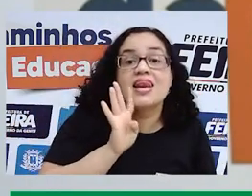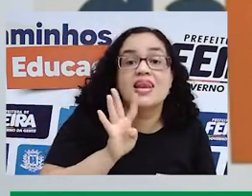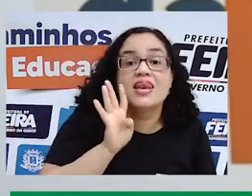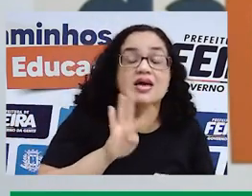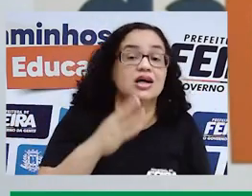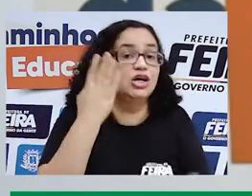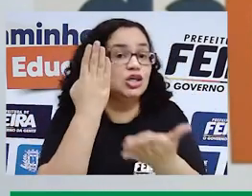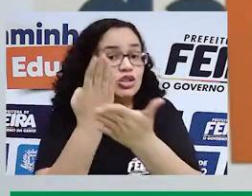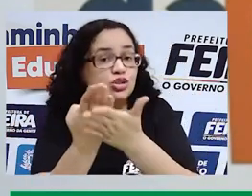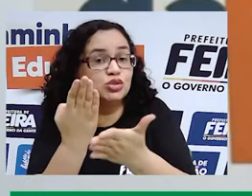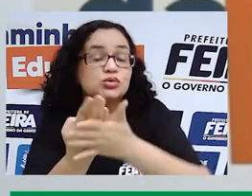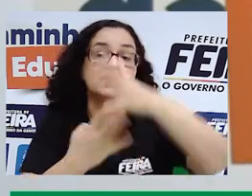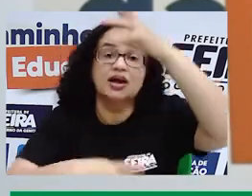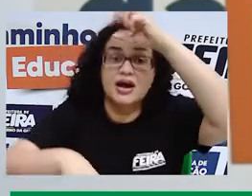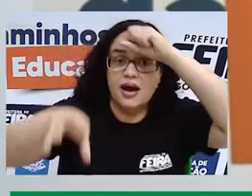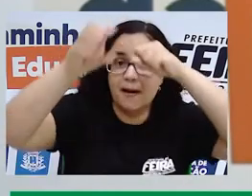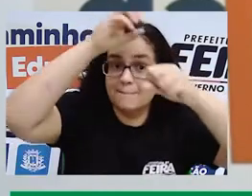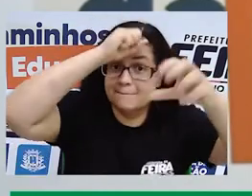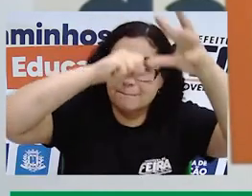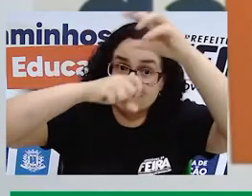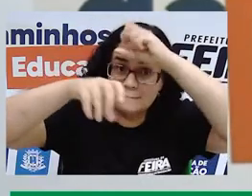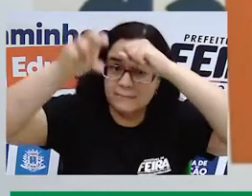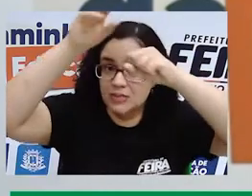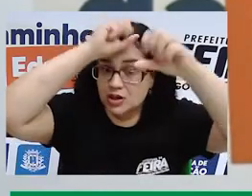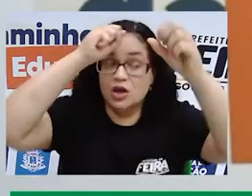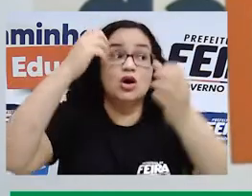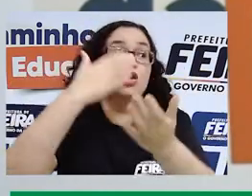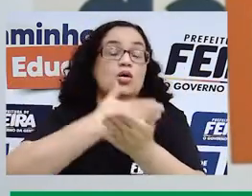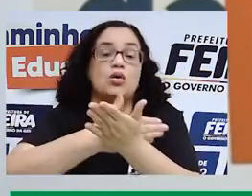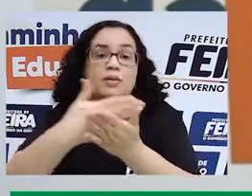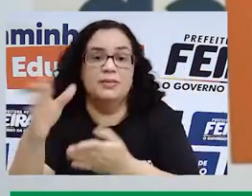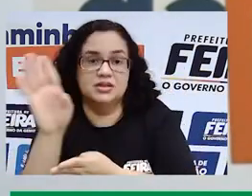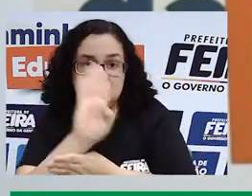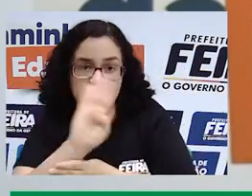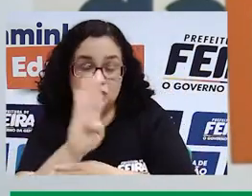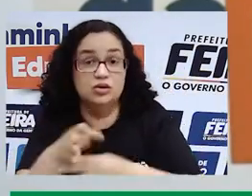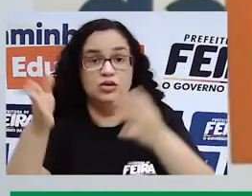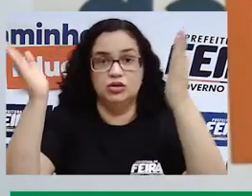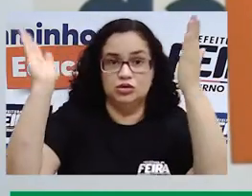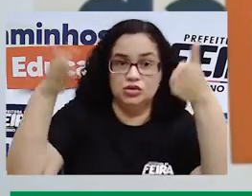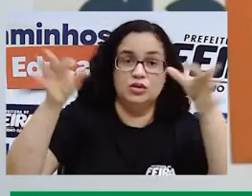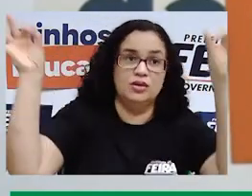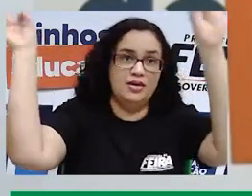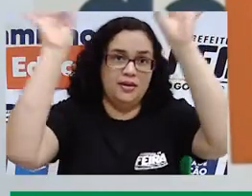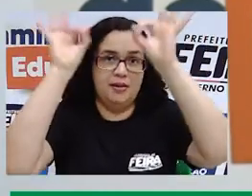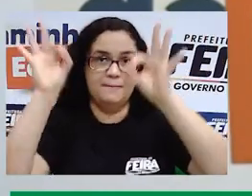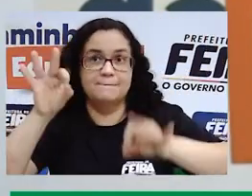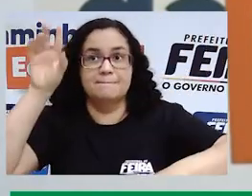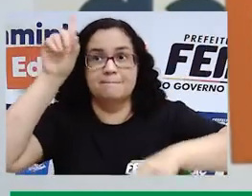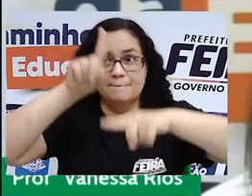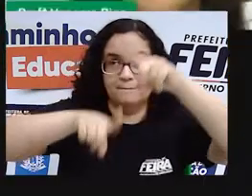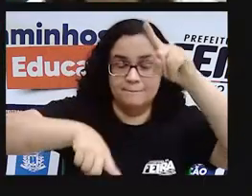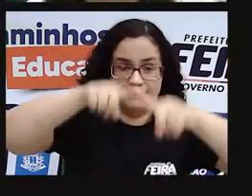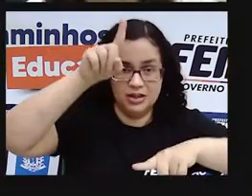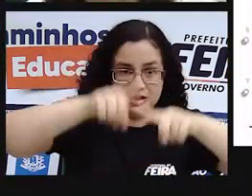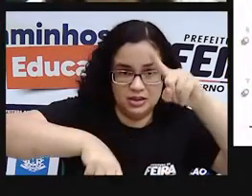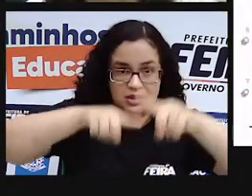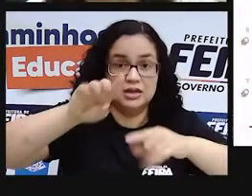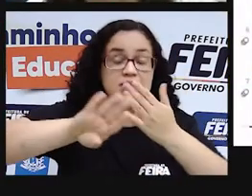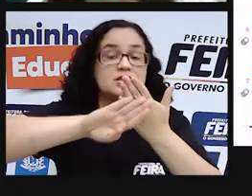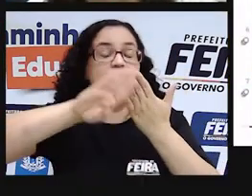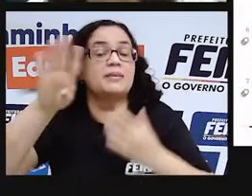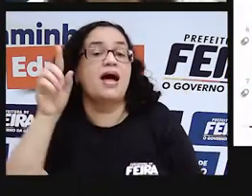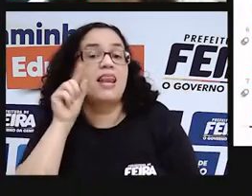estudarmos e aprenderemos né Vamos lá começar a nossa vídeo aula de hoje preparem aí o material de vocês